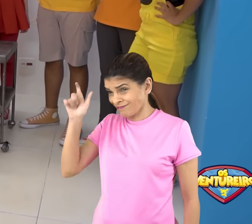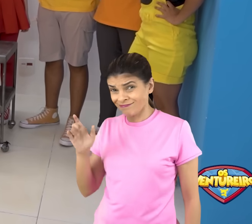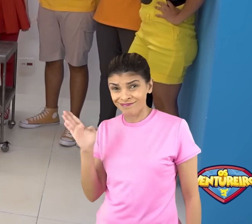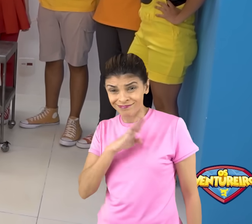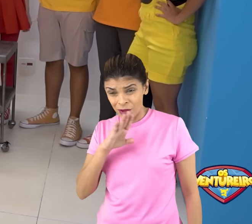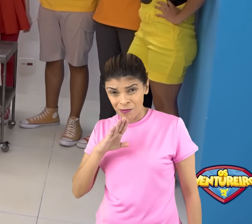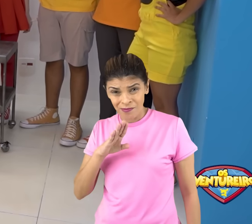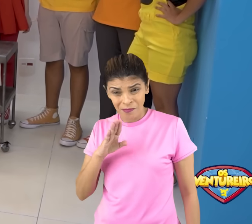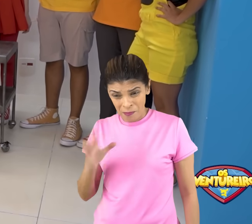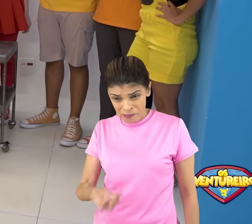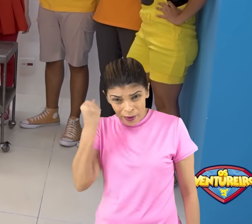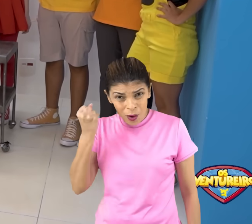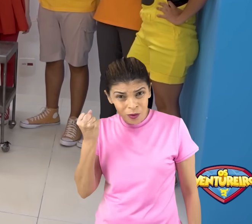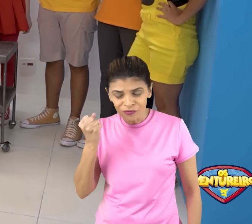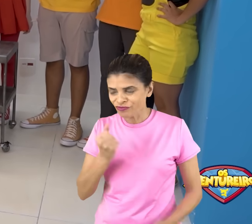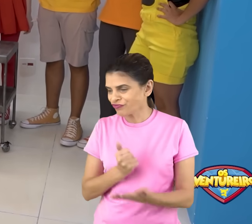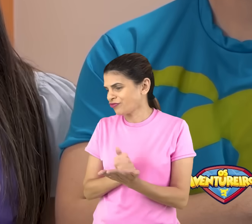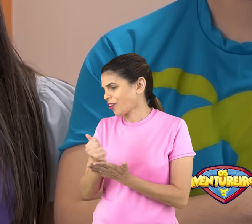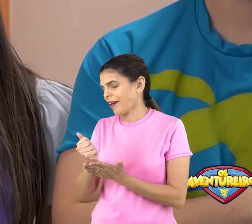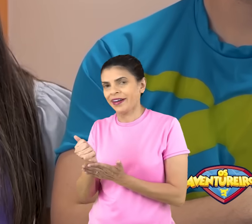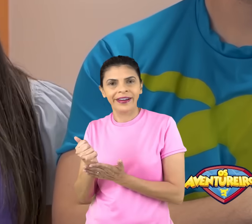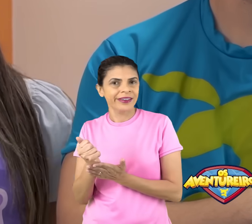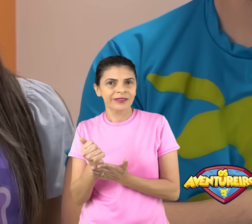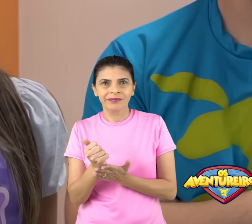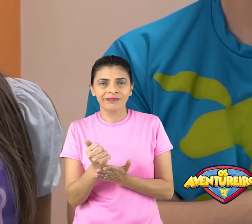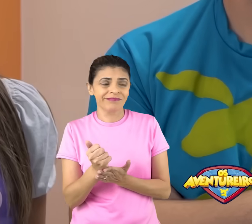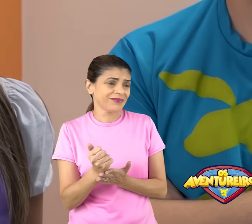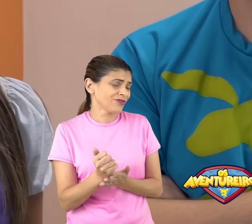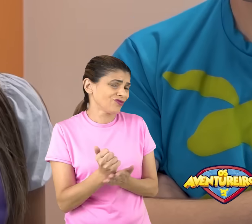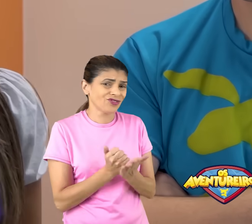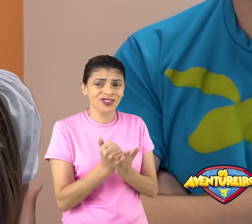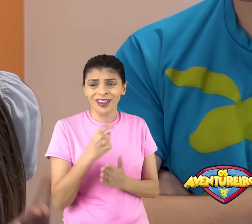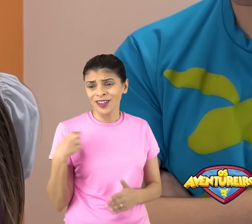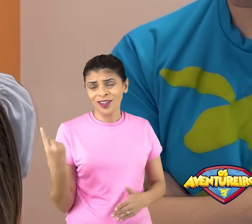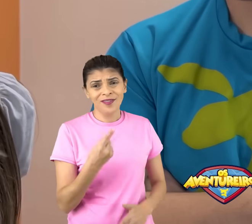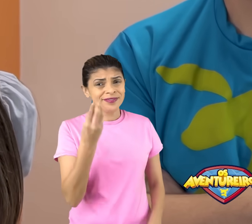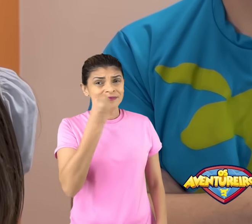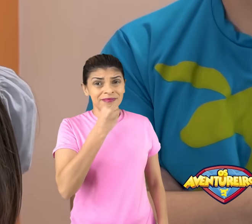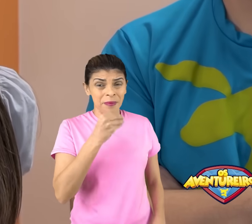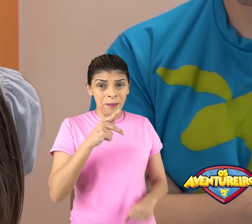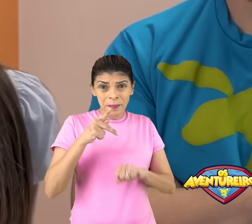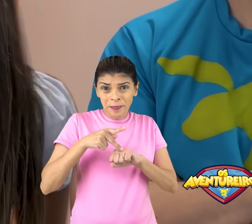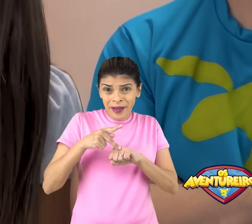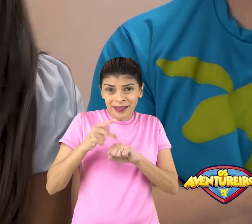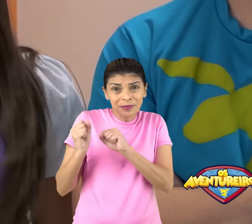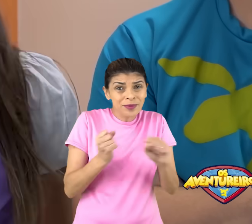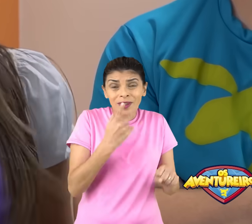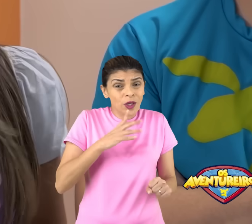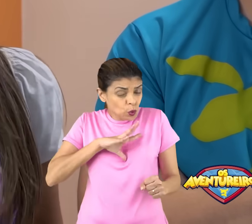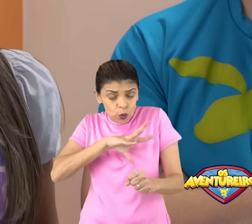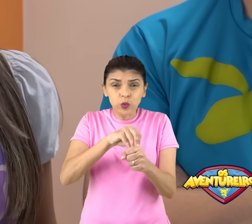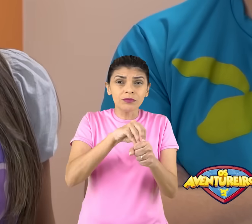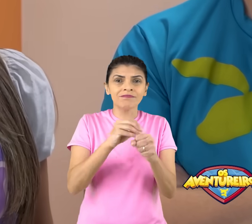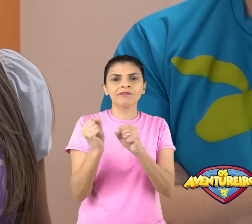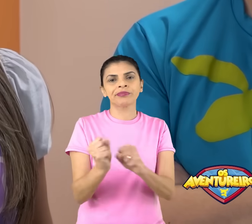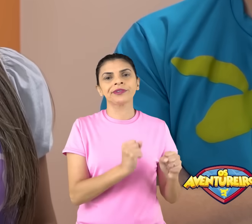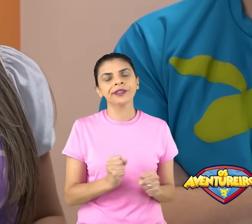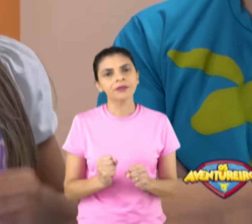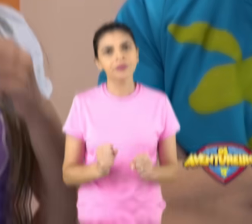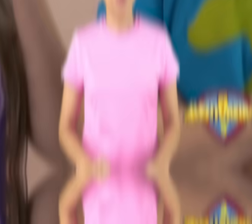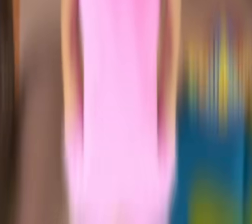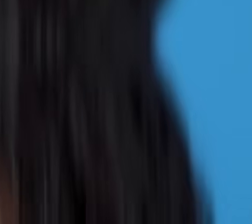Poder colorida, deu muito ruim. É o fim, pessoal. A Pedra do Poder colorida tem todos os